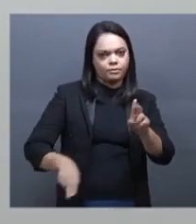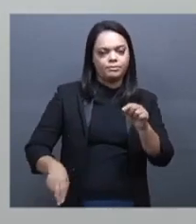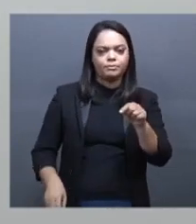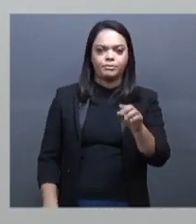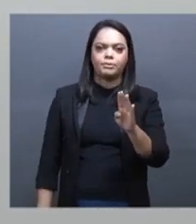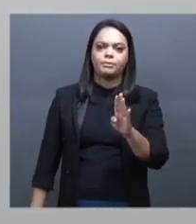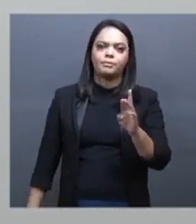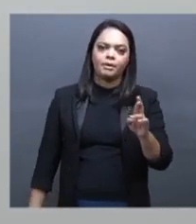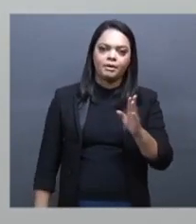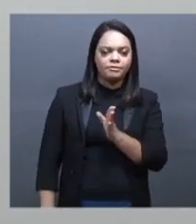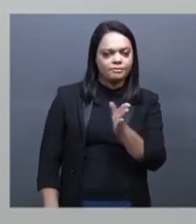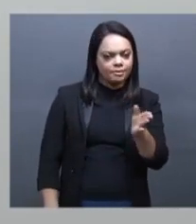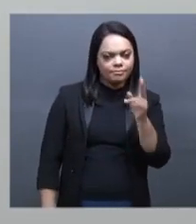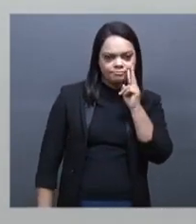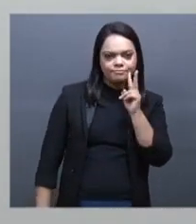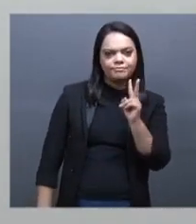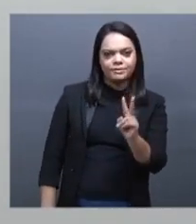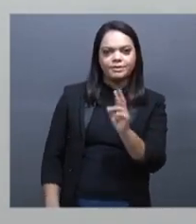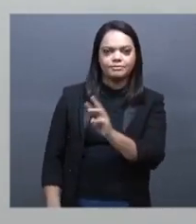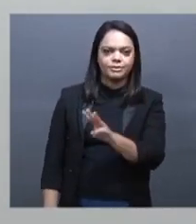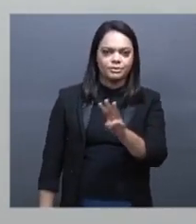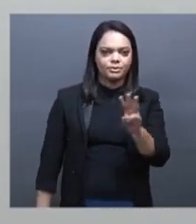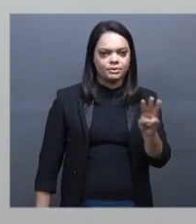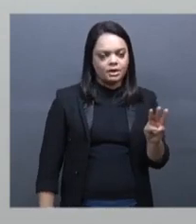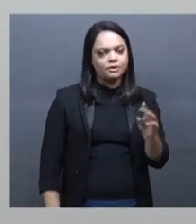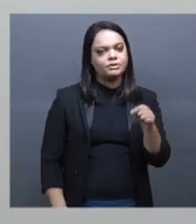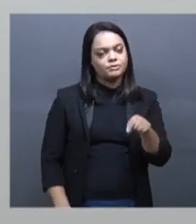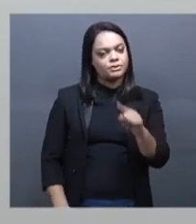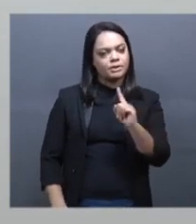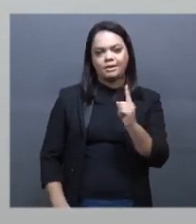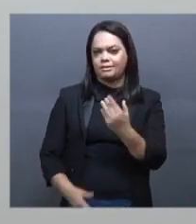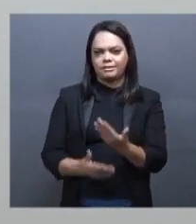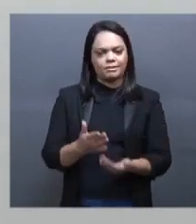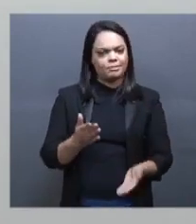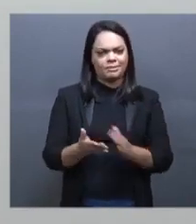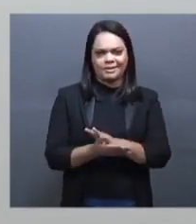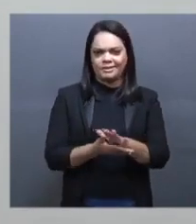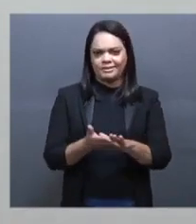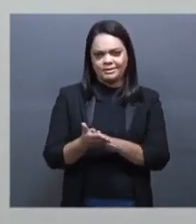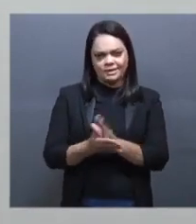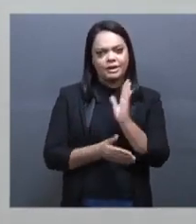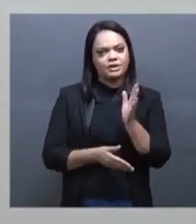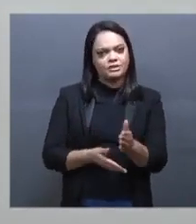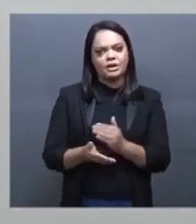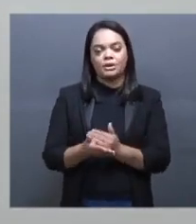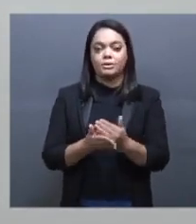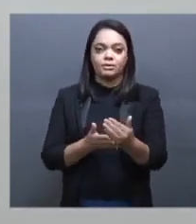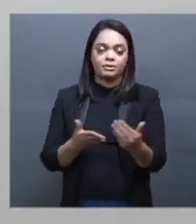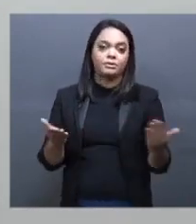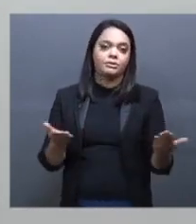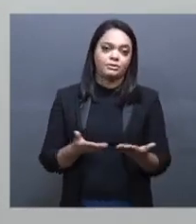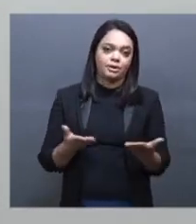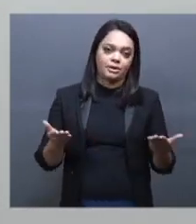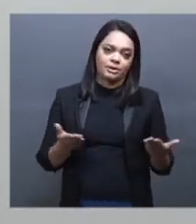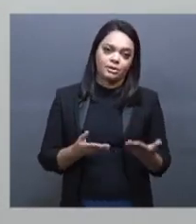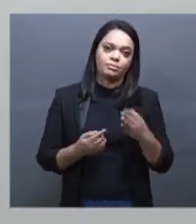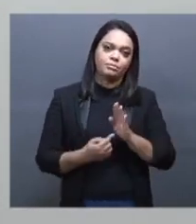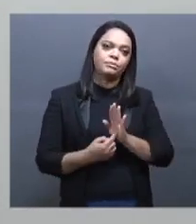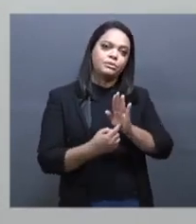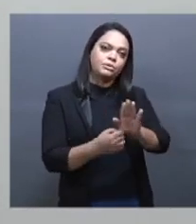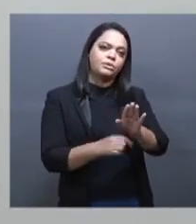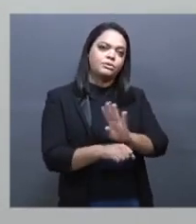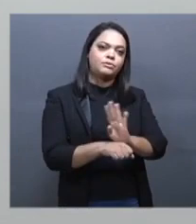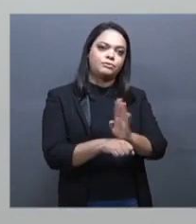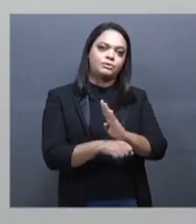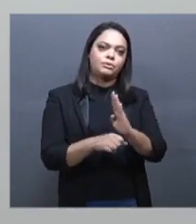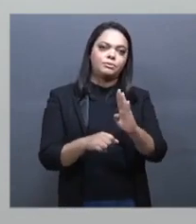comunica.ufo.br. Corre lá, acesse o nosso site. Se fosse você, eu não perdia nada. Já está começando agora com a exibição do